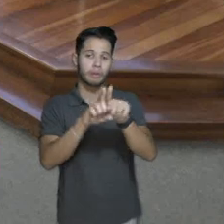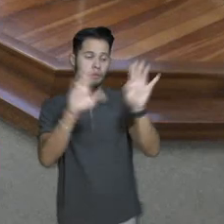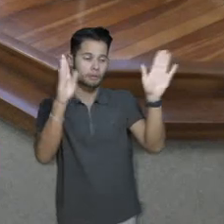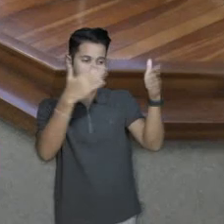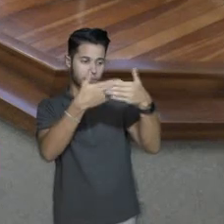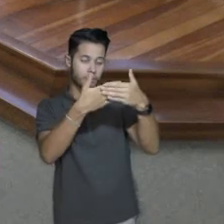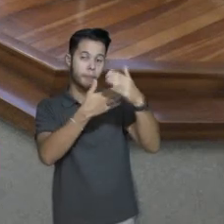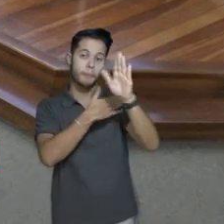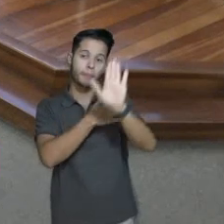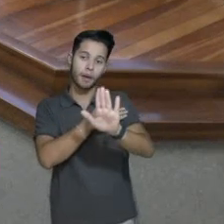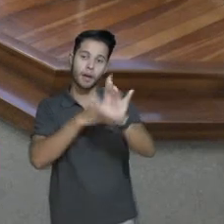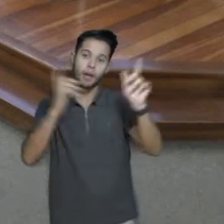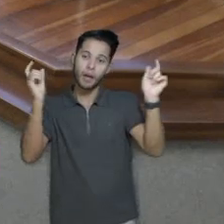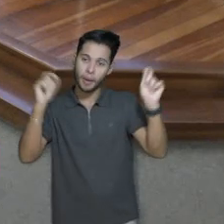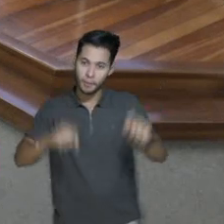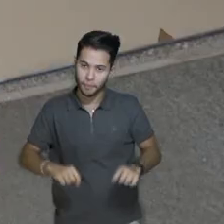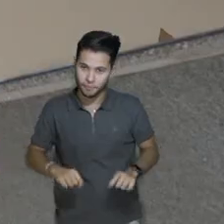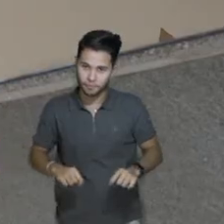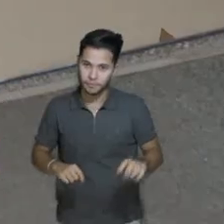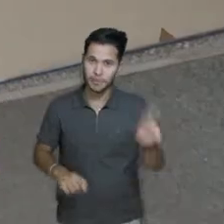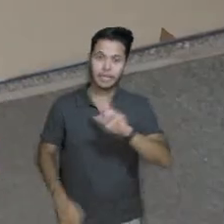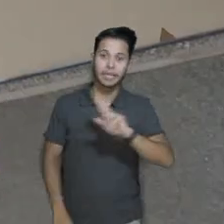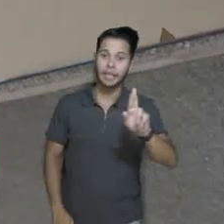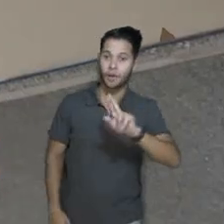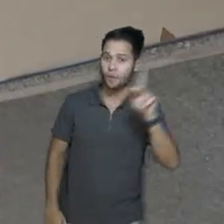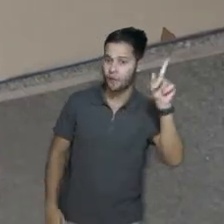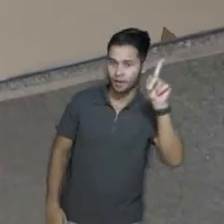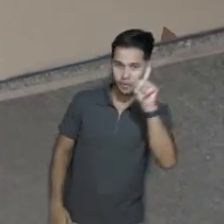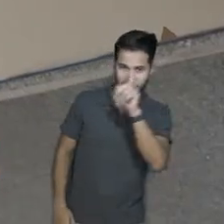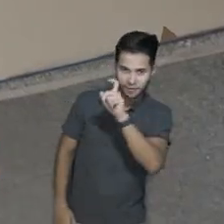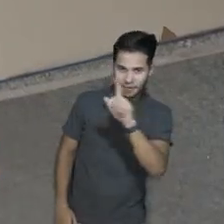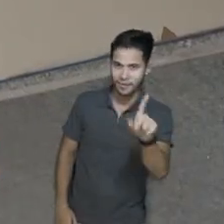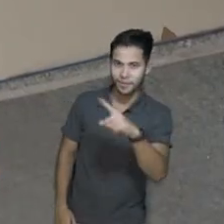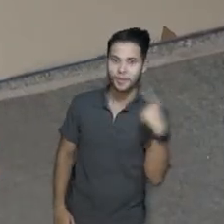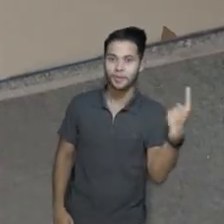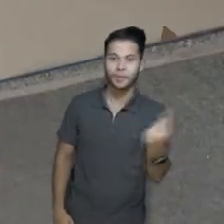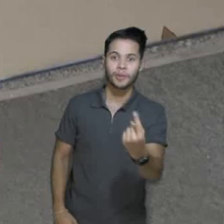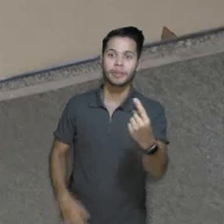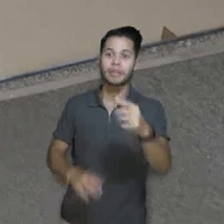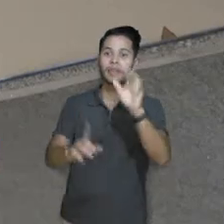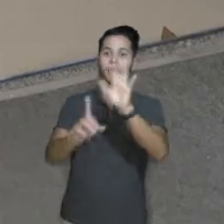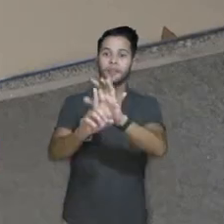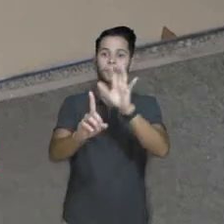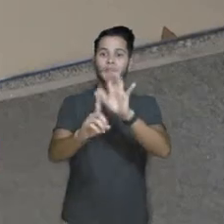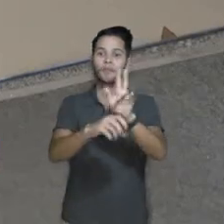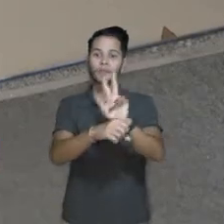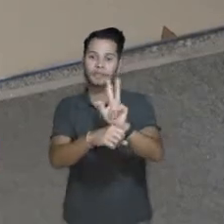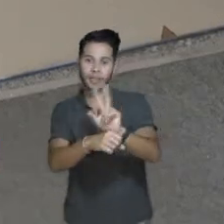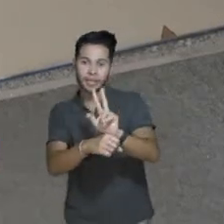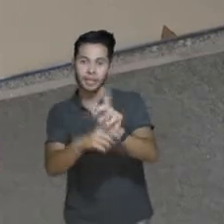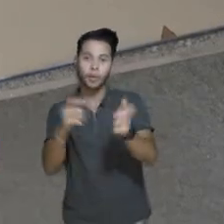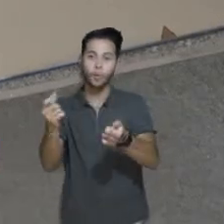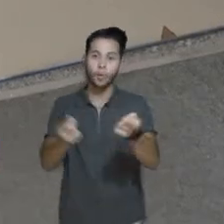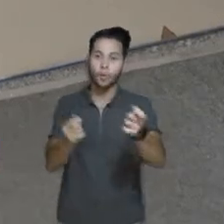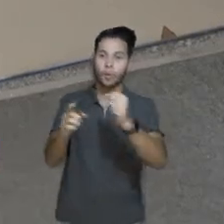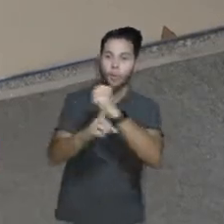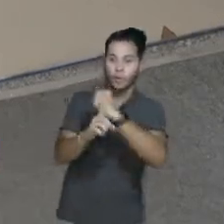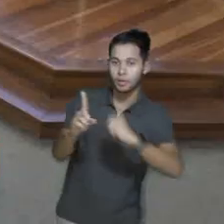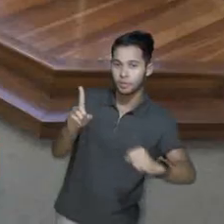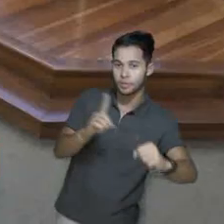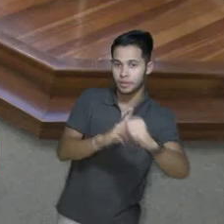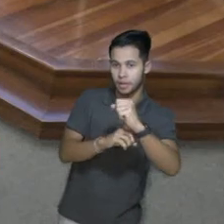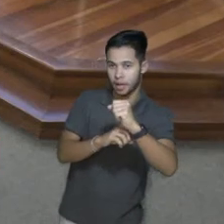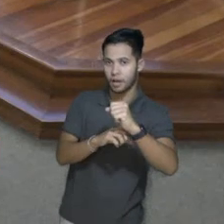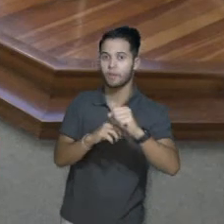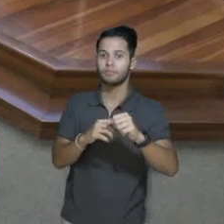possível e não é difícil a gente interferir na fiscalização no controle social na prestação de contas